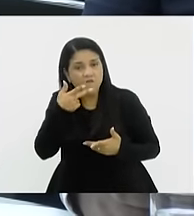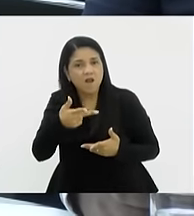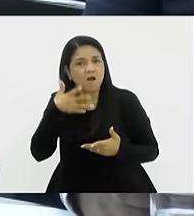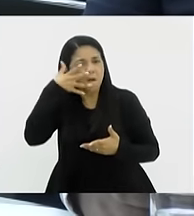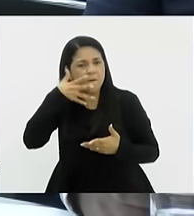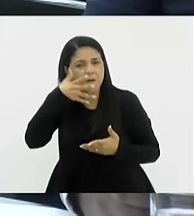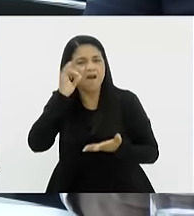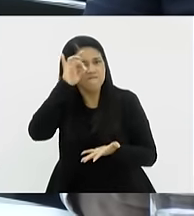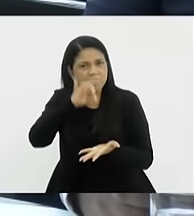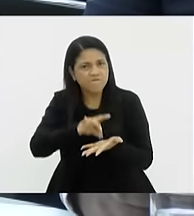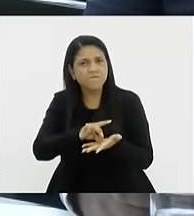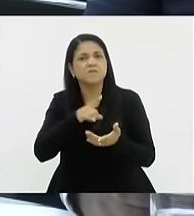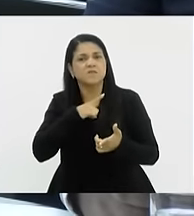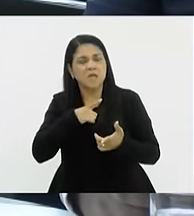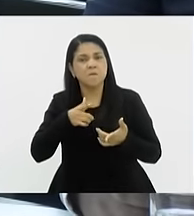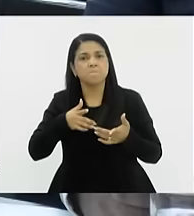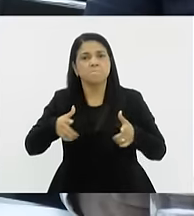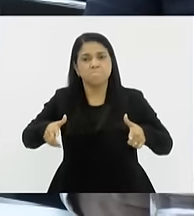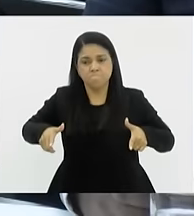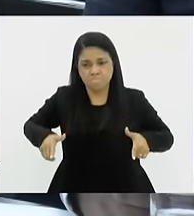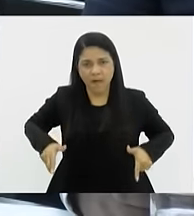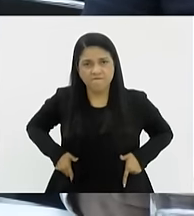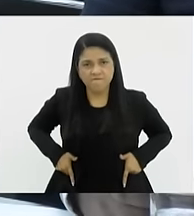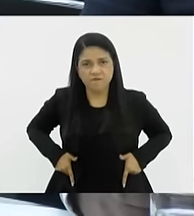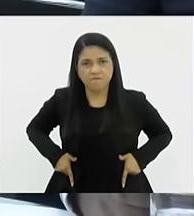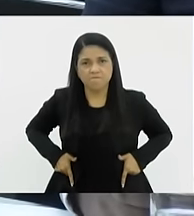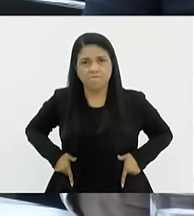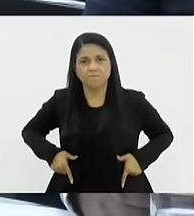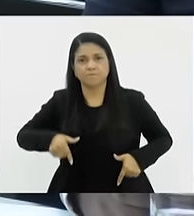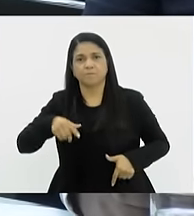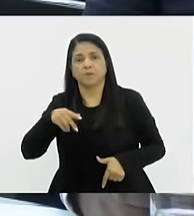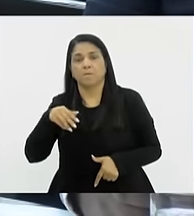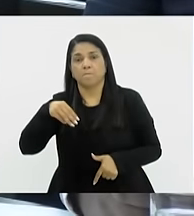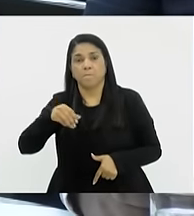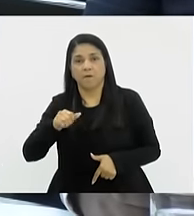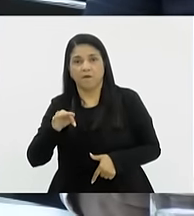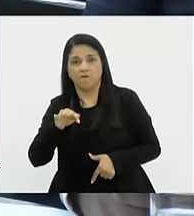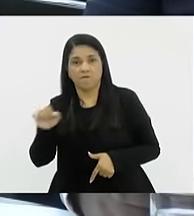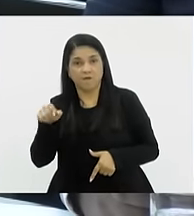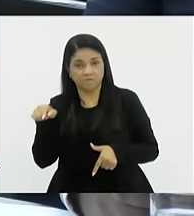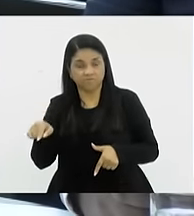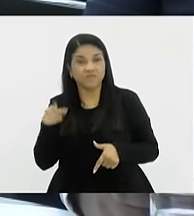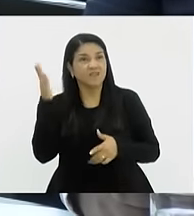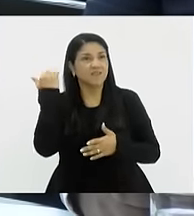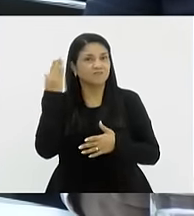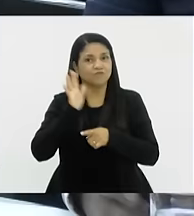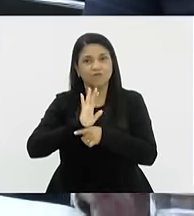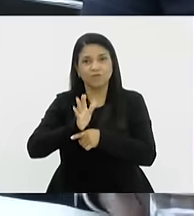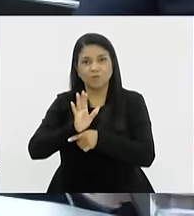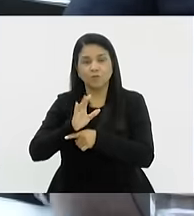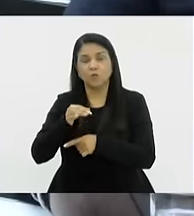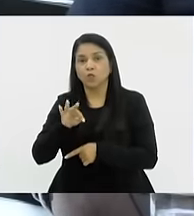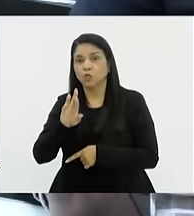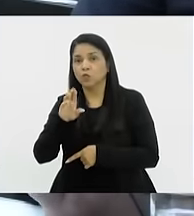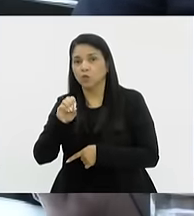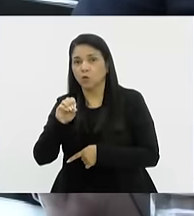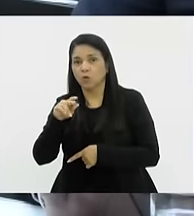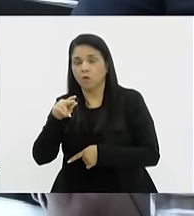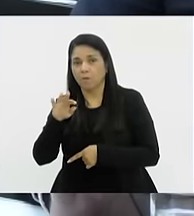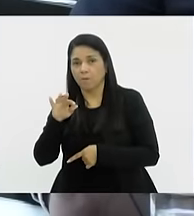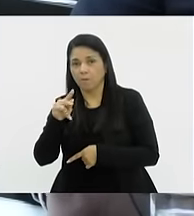Existe, sim, uma máfia do reboque que foi retratada lá em 2007 no filme Tropa de Elite, que já era uma realidade